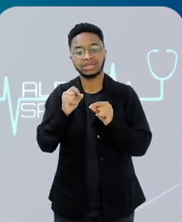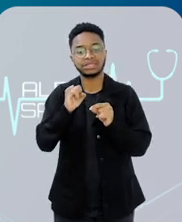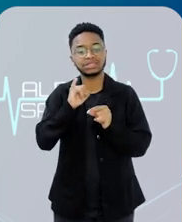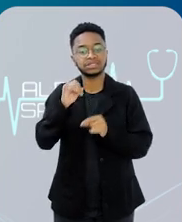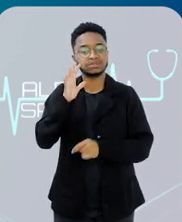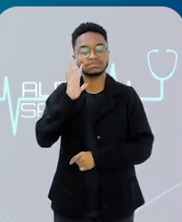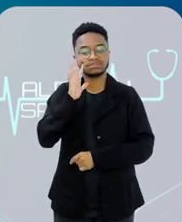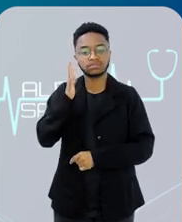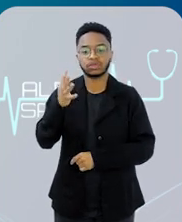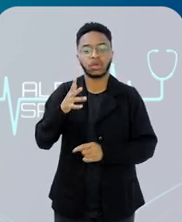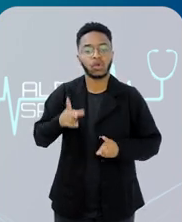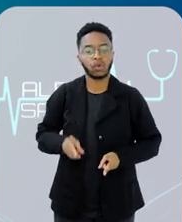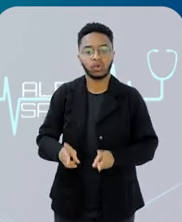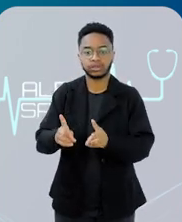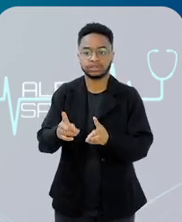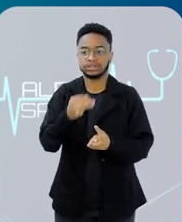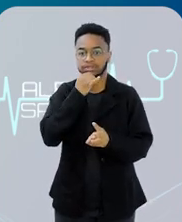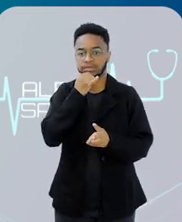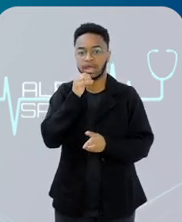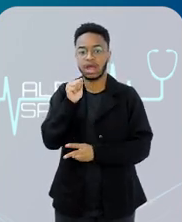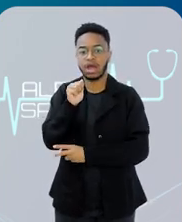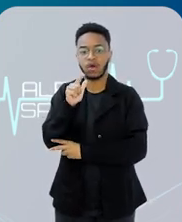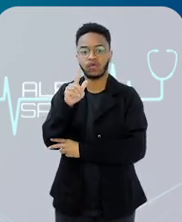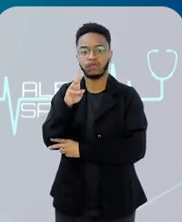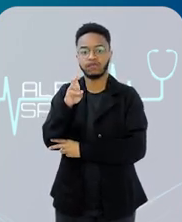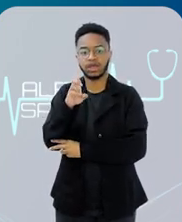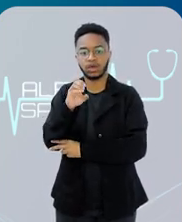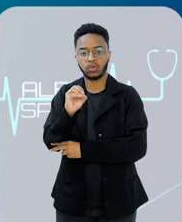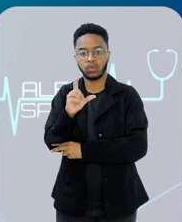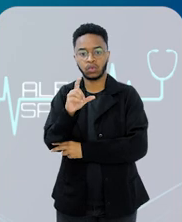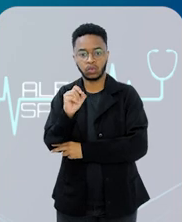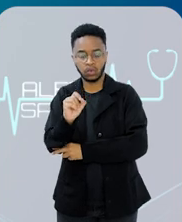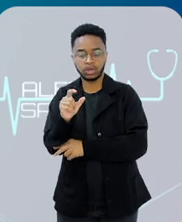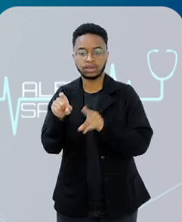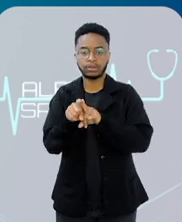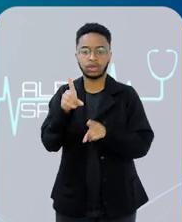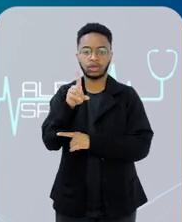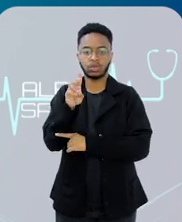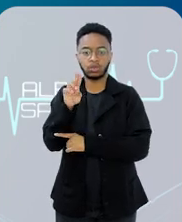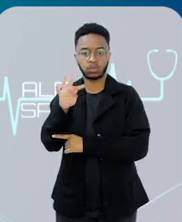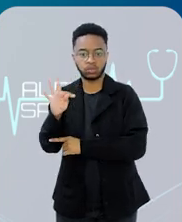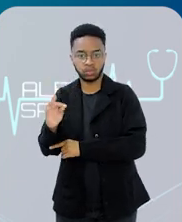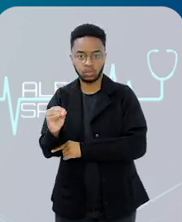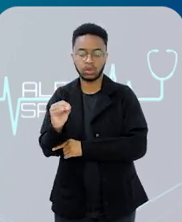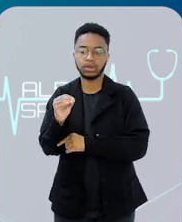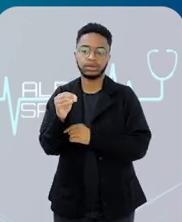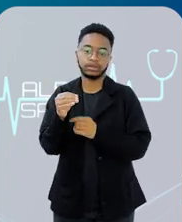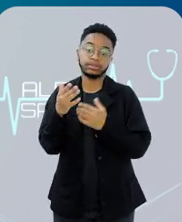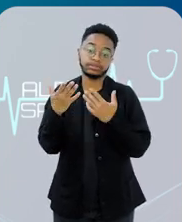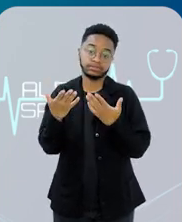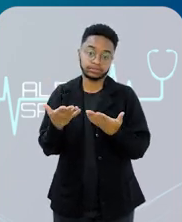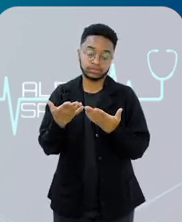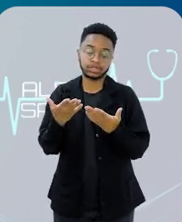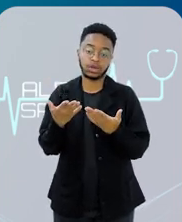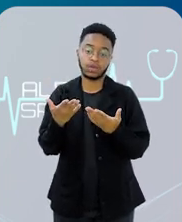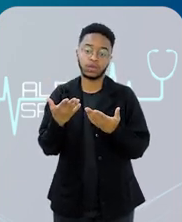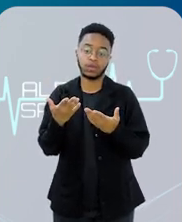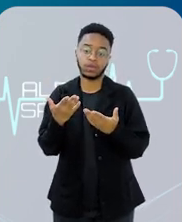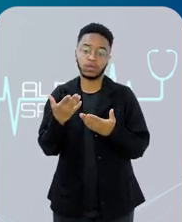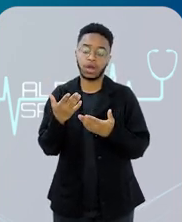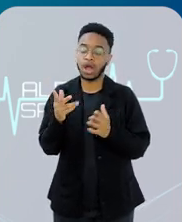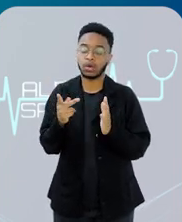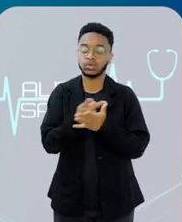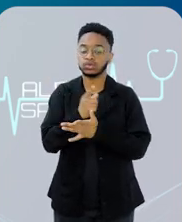de continuidade que se cria entre os alvéolos e ductos ali na própria inserção da areola.